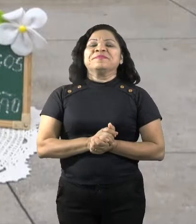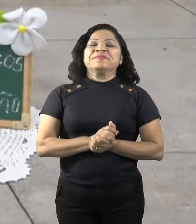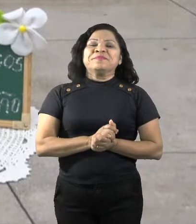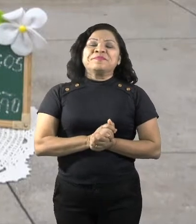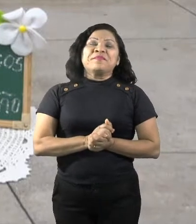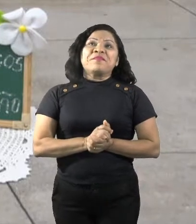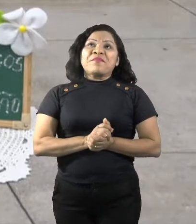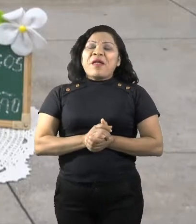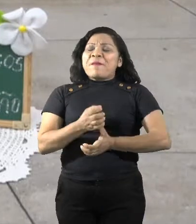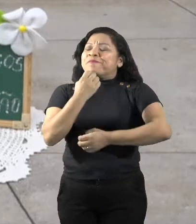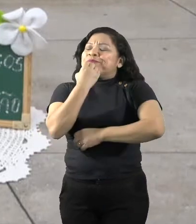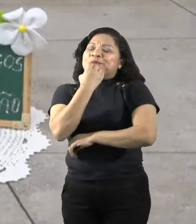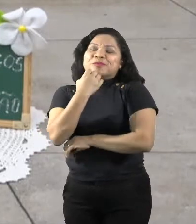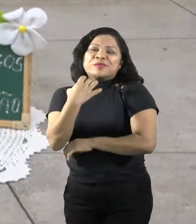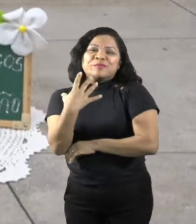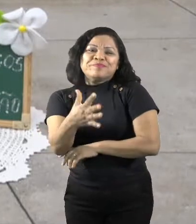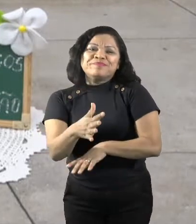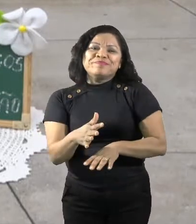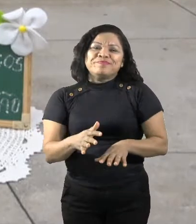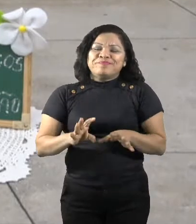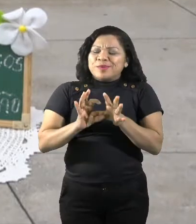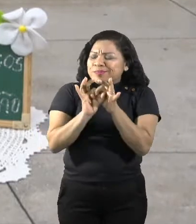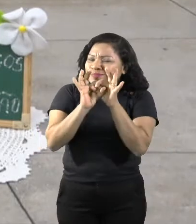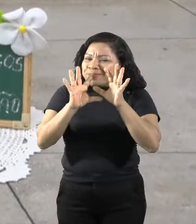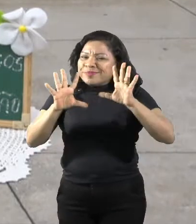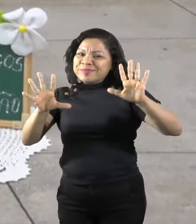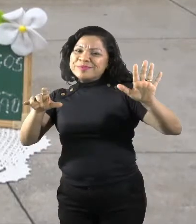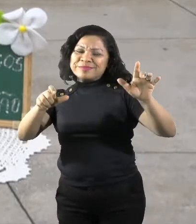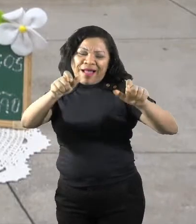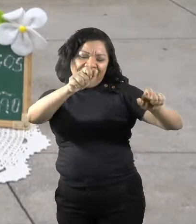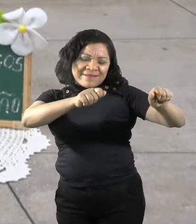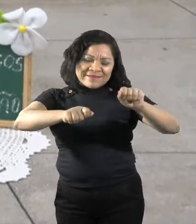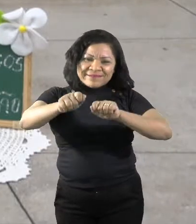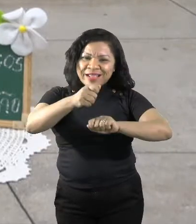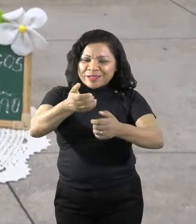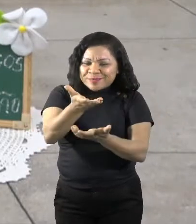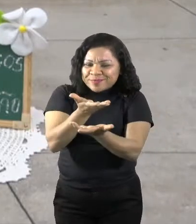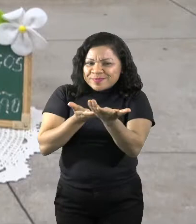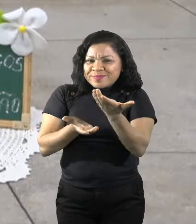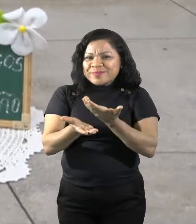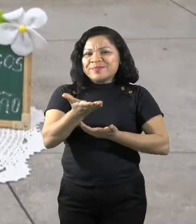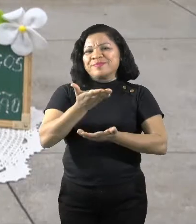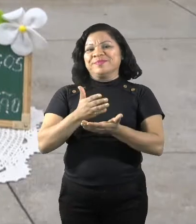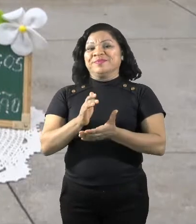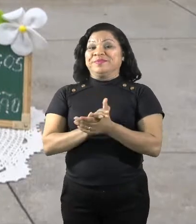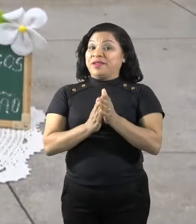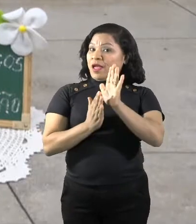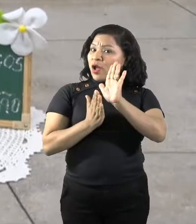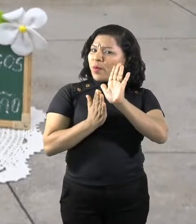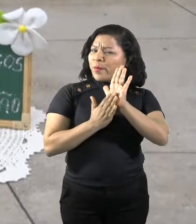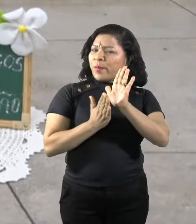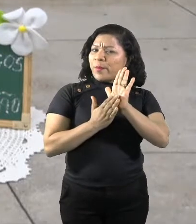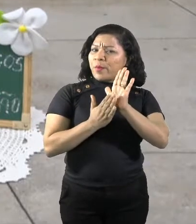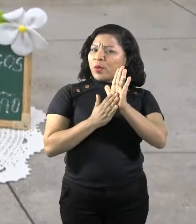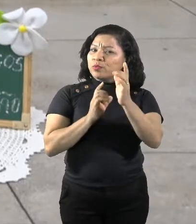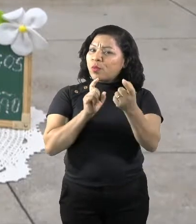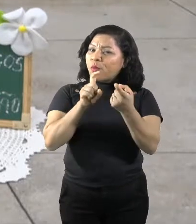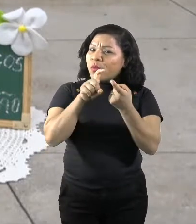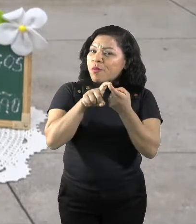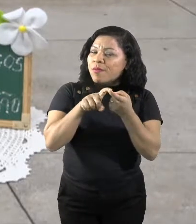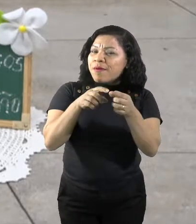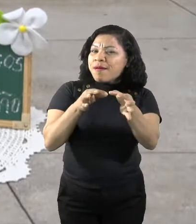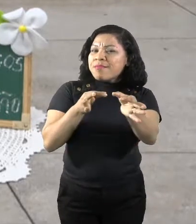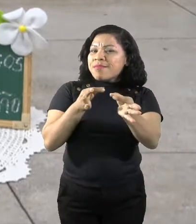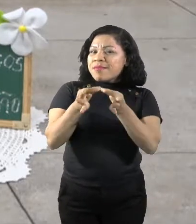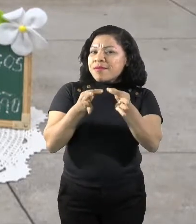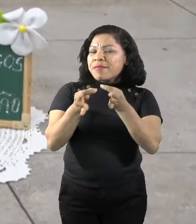soltar, rabiscar, interagir. E essa proposta tem como intuito trabalhar a coordenação